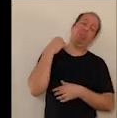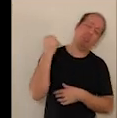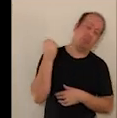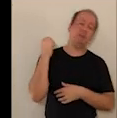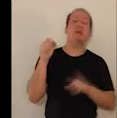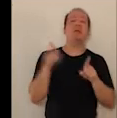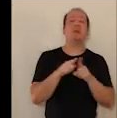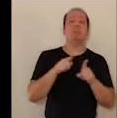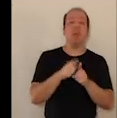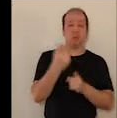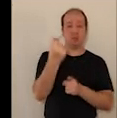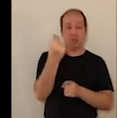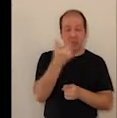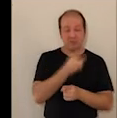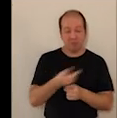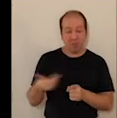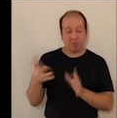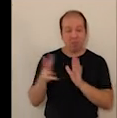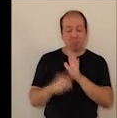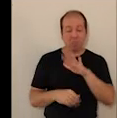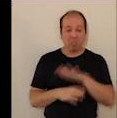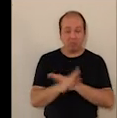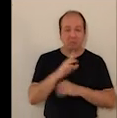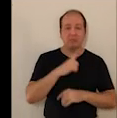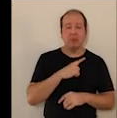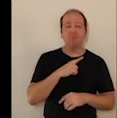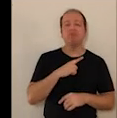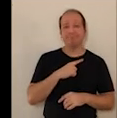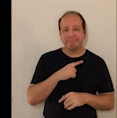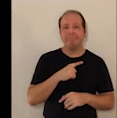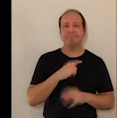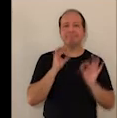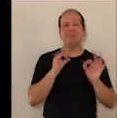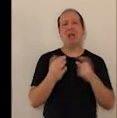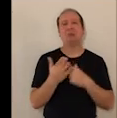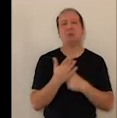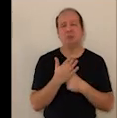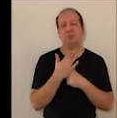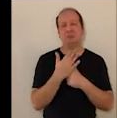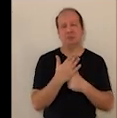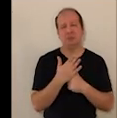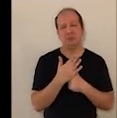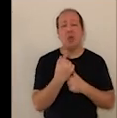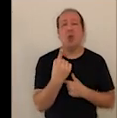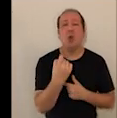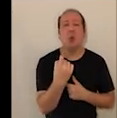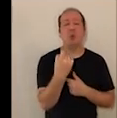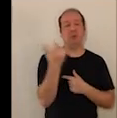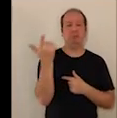confiscará todos os seus bens. Ajude-me, ilustríssimo. Ajude-me e será meu único